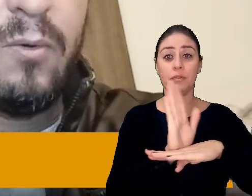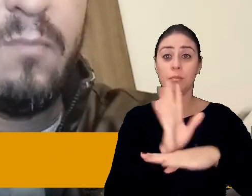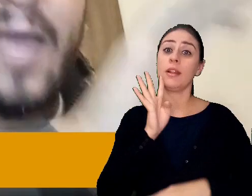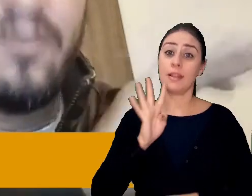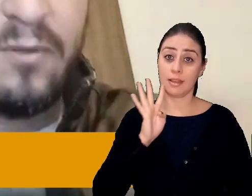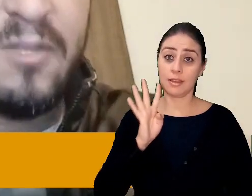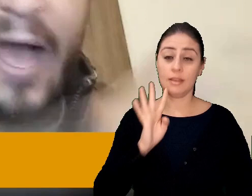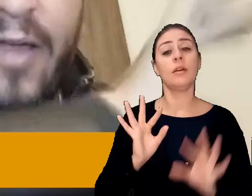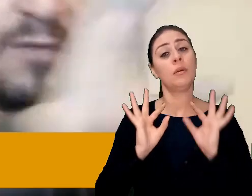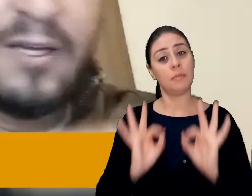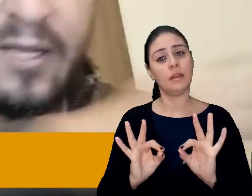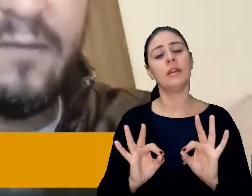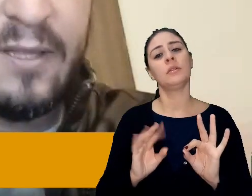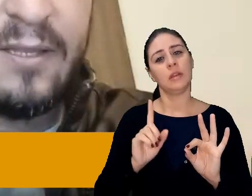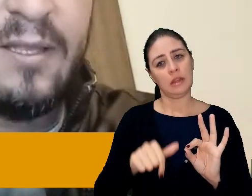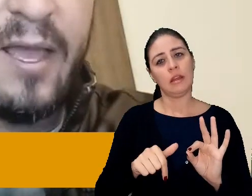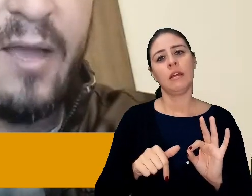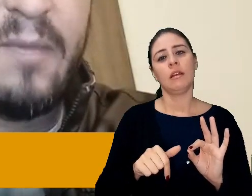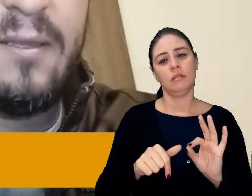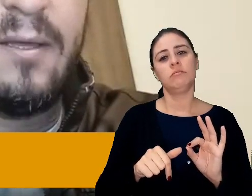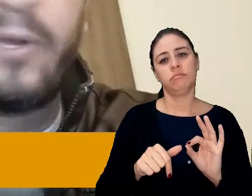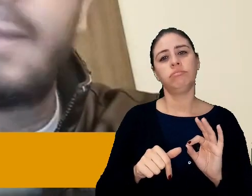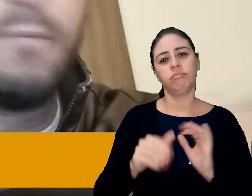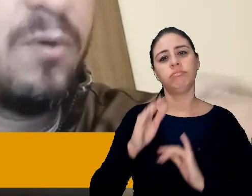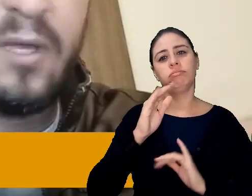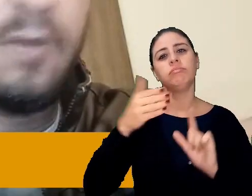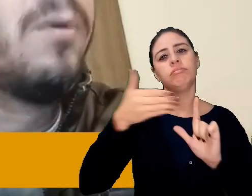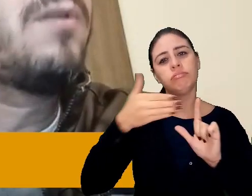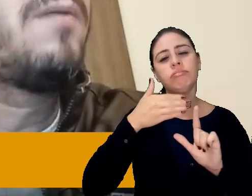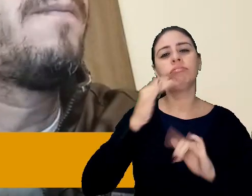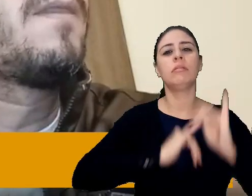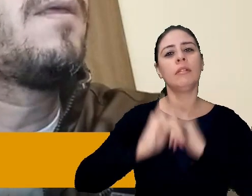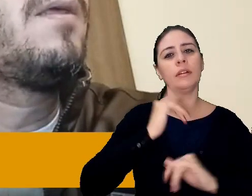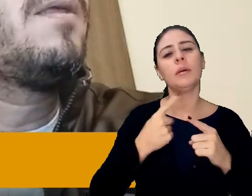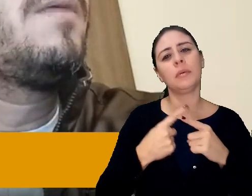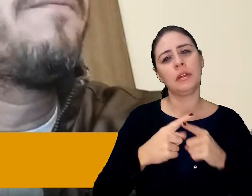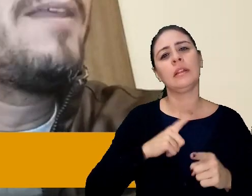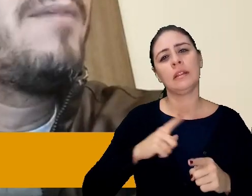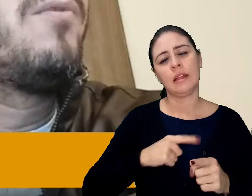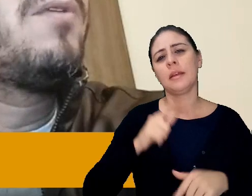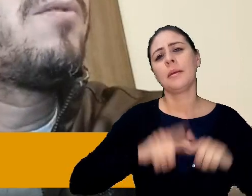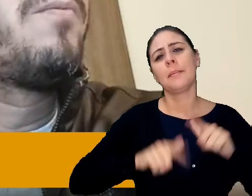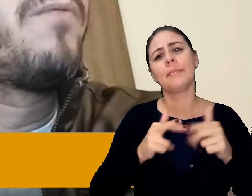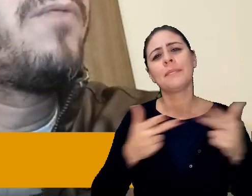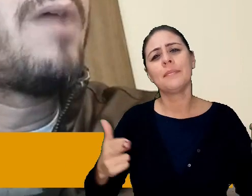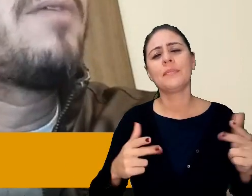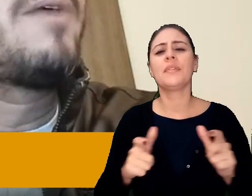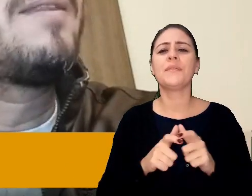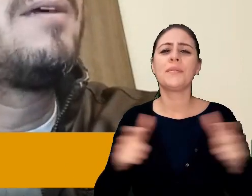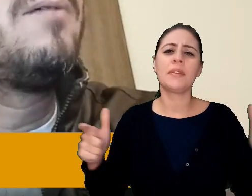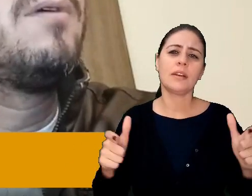com meios midiáticos incríveis, assim, né, realmente, e porque tem muitos recursos, e vai ter muito